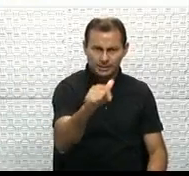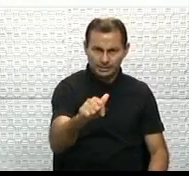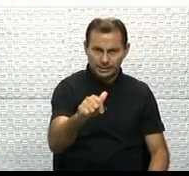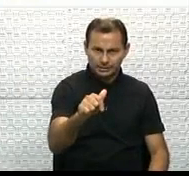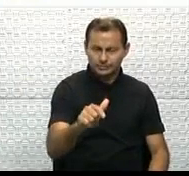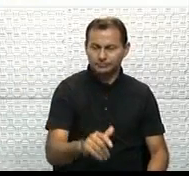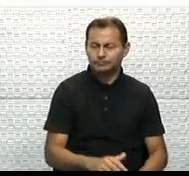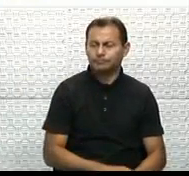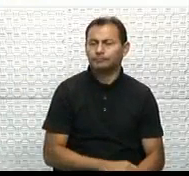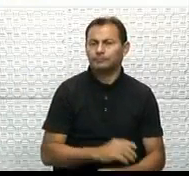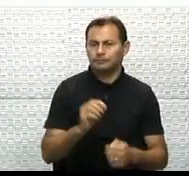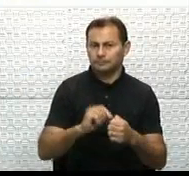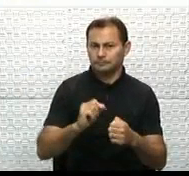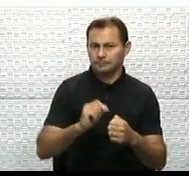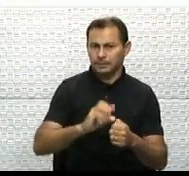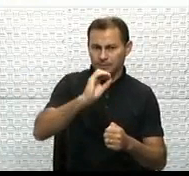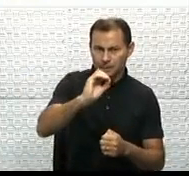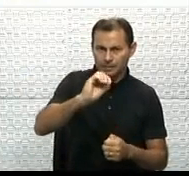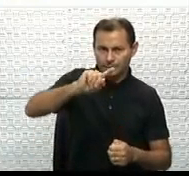0,17. Fazendo